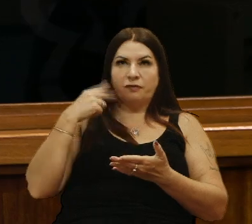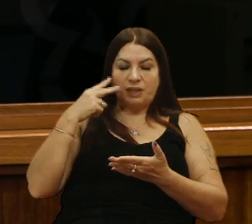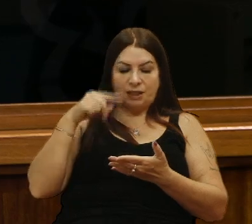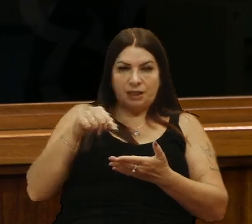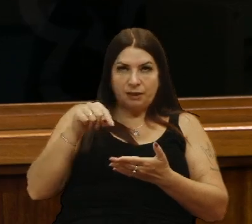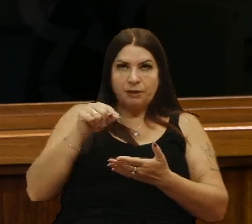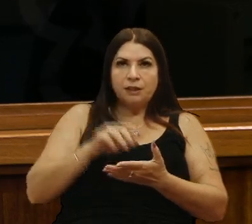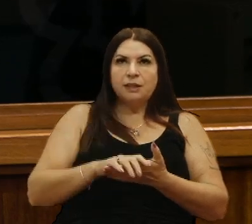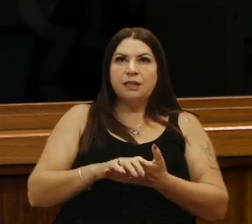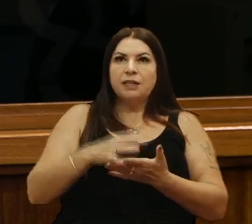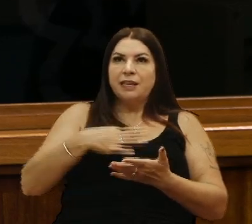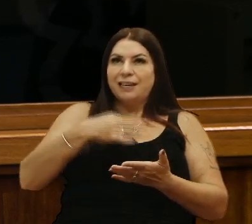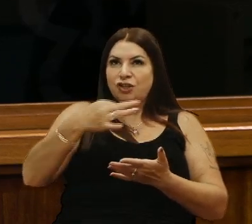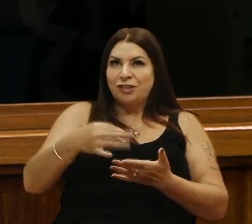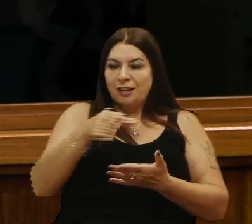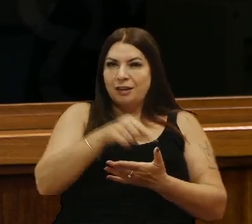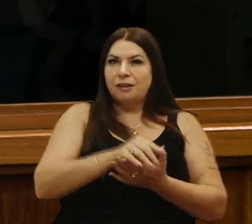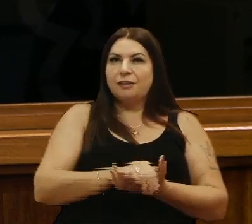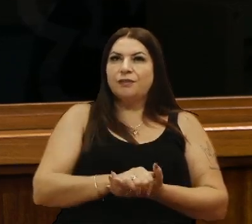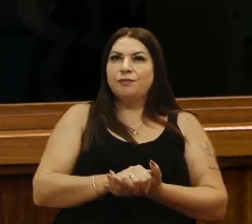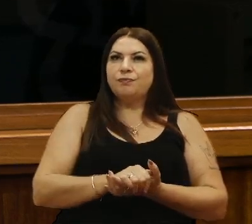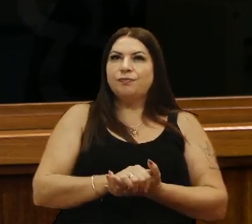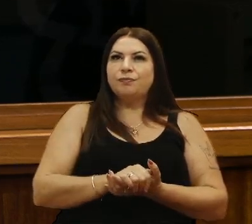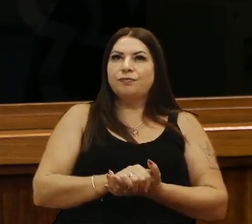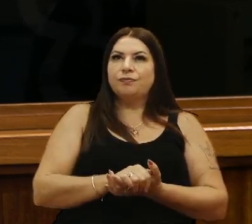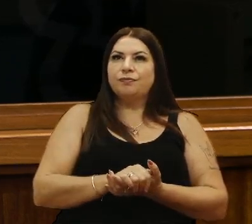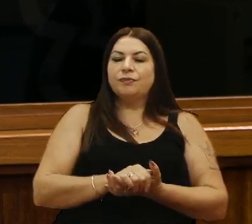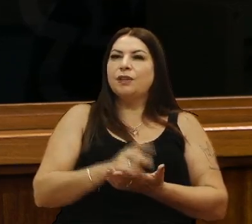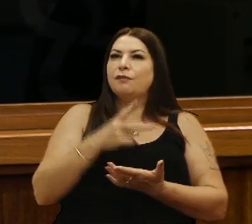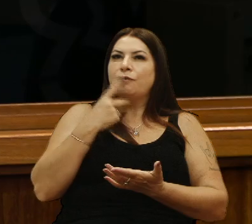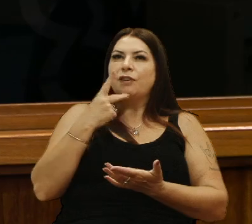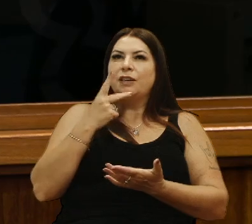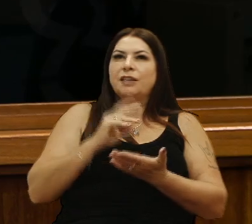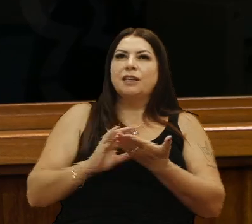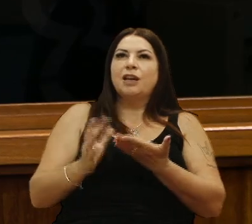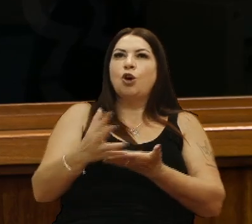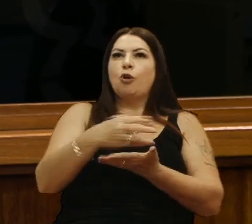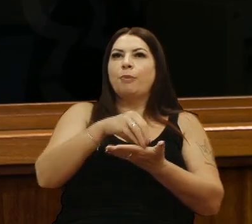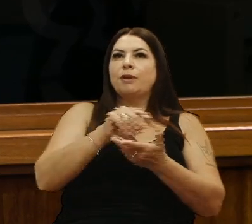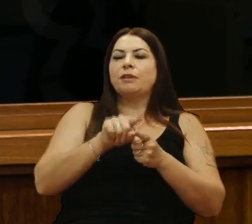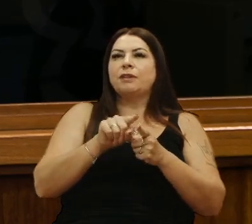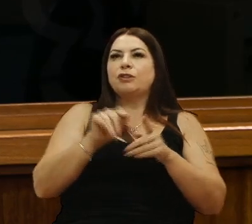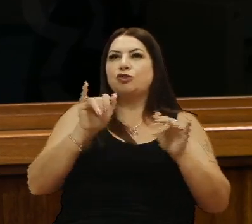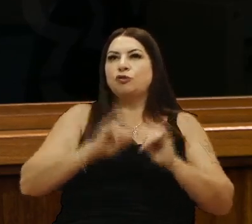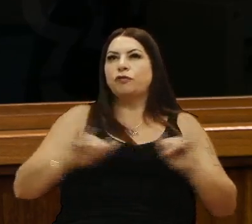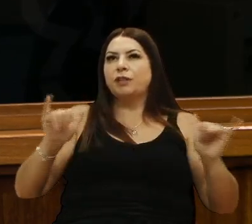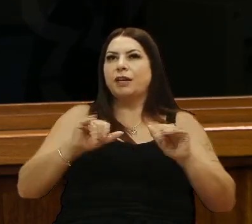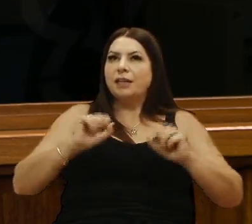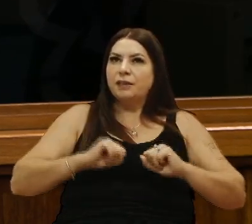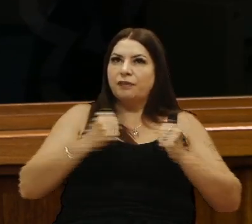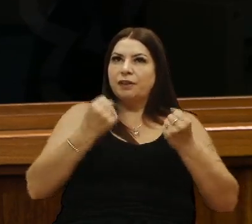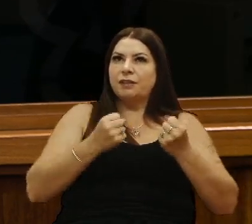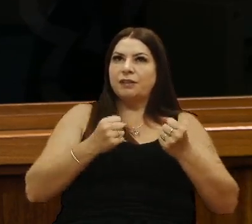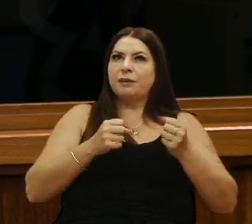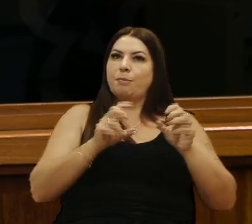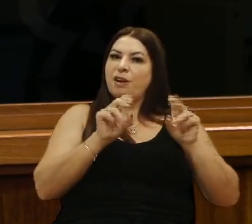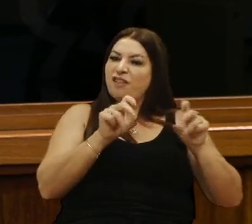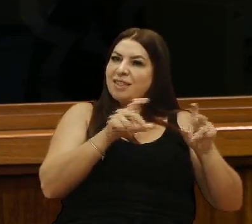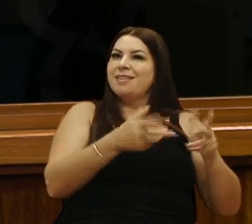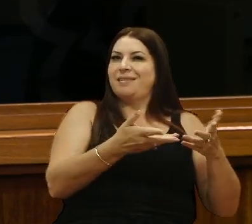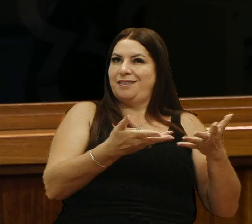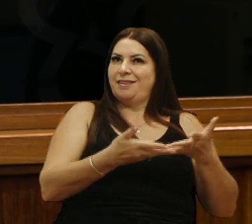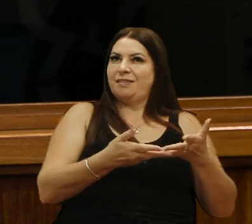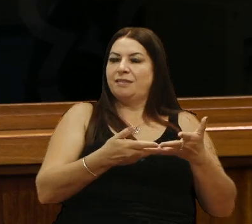vereadores aqui, candidatos, que era só falar um pouquinho da Codeca que já ia divulgar e defender a privatização.